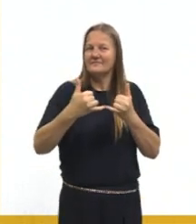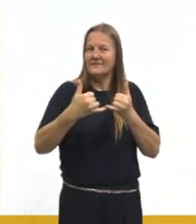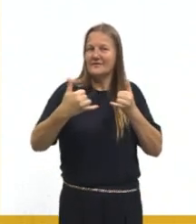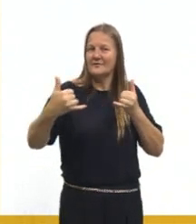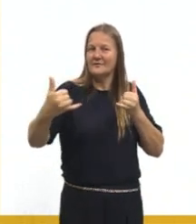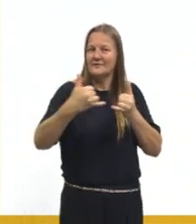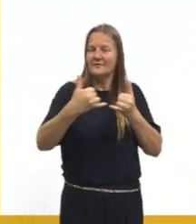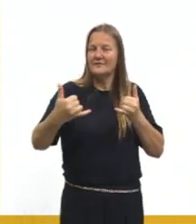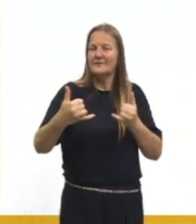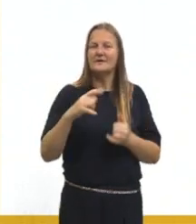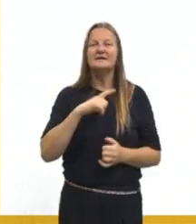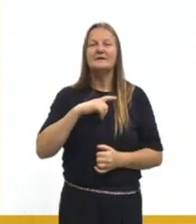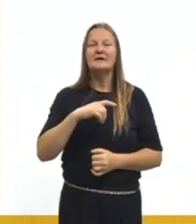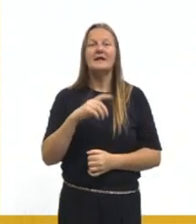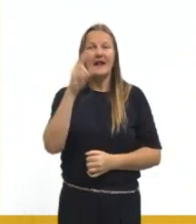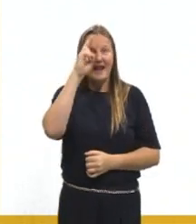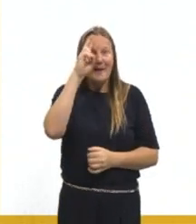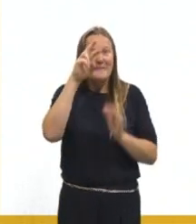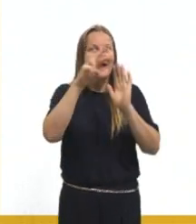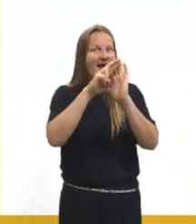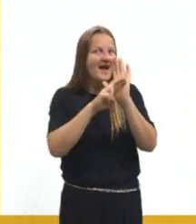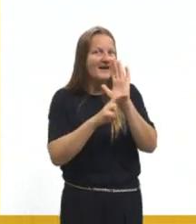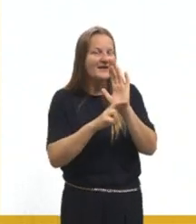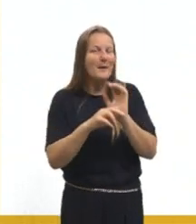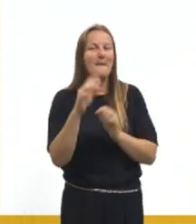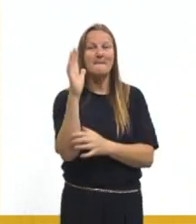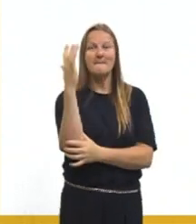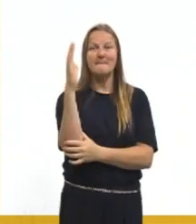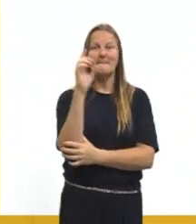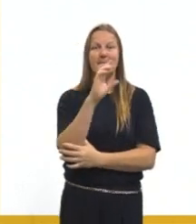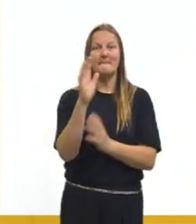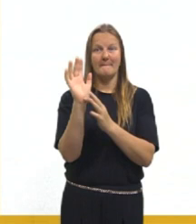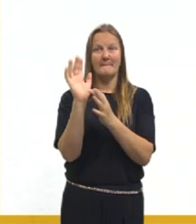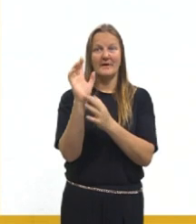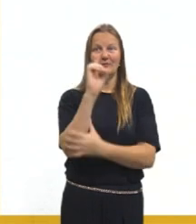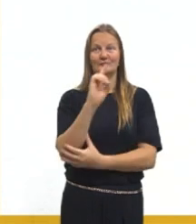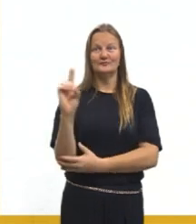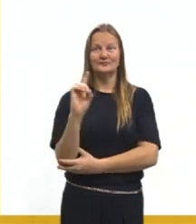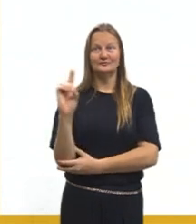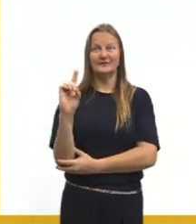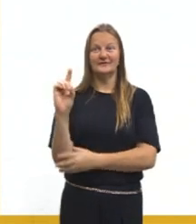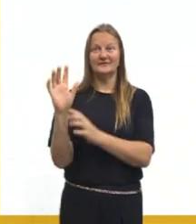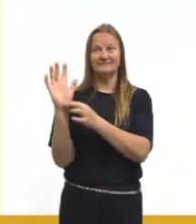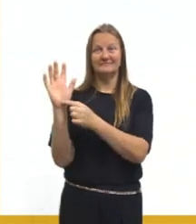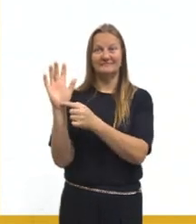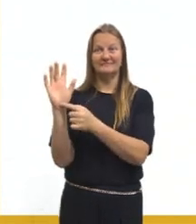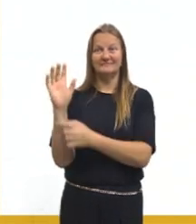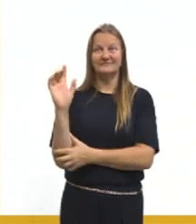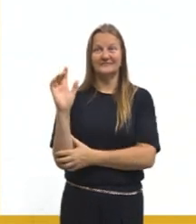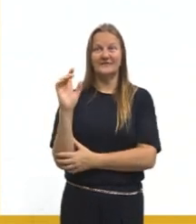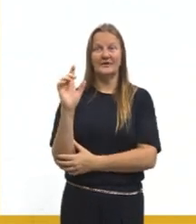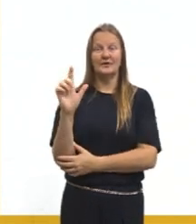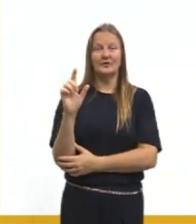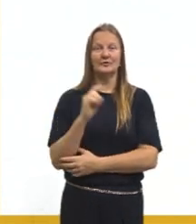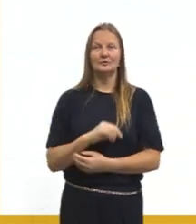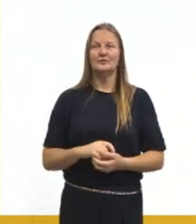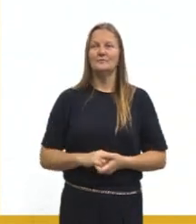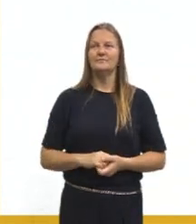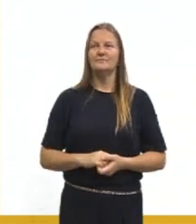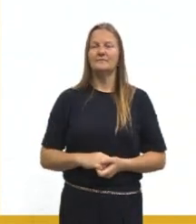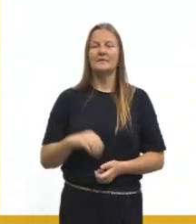apenas utilizando a regra da mão direita que a gente trabalhou nessa aula né onde a gente então posiciona o nosso dedo